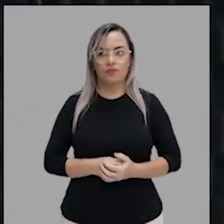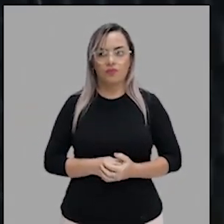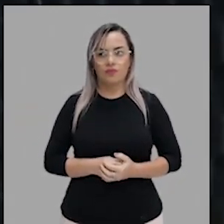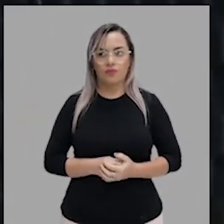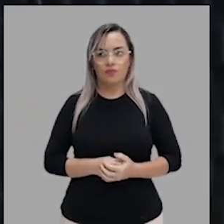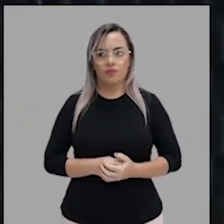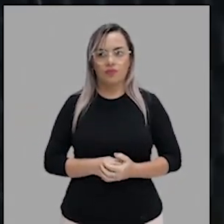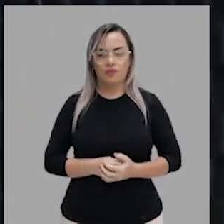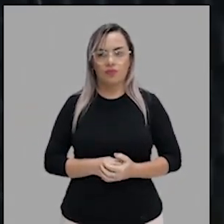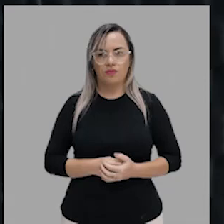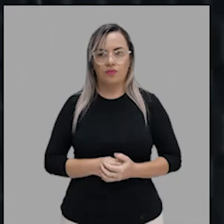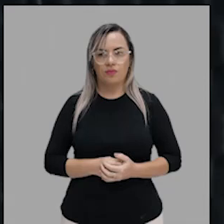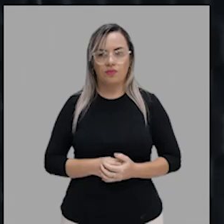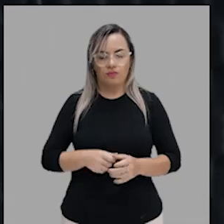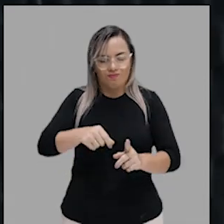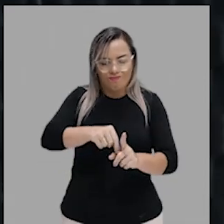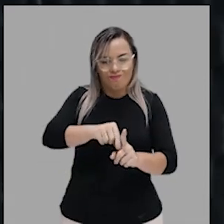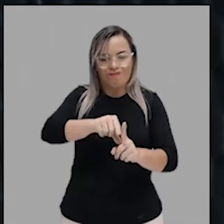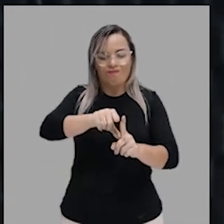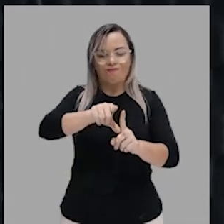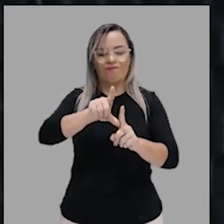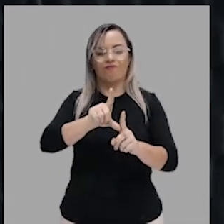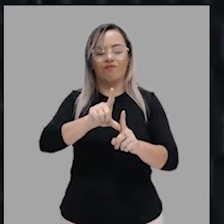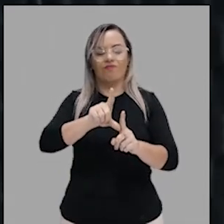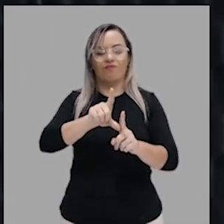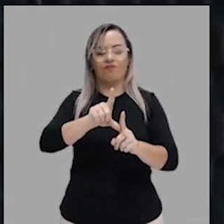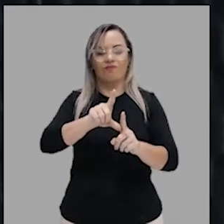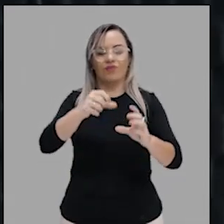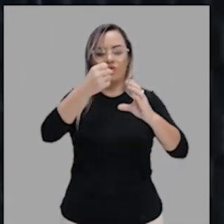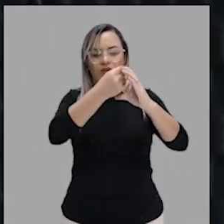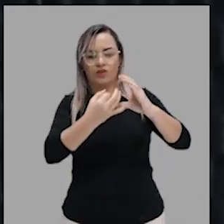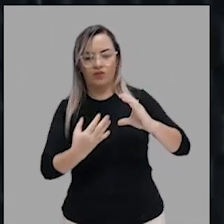adjetivos, intensificando qualidades,